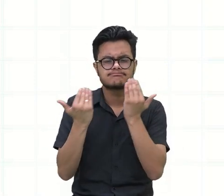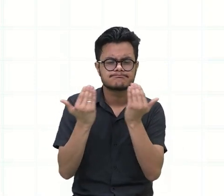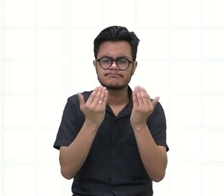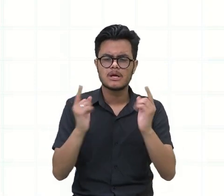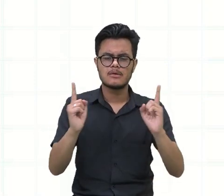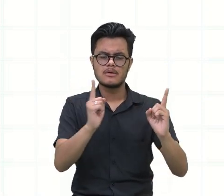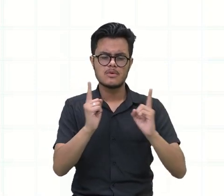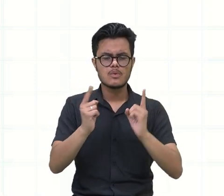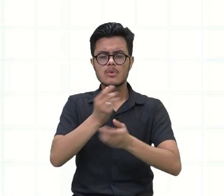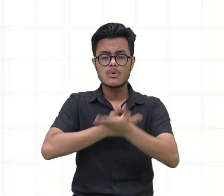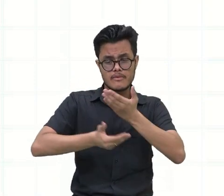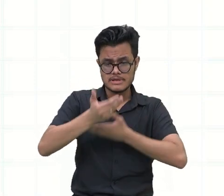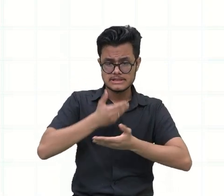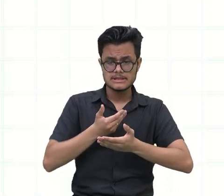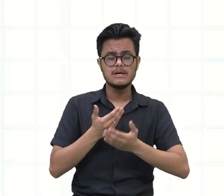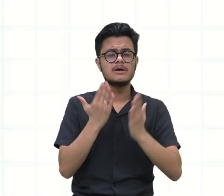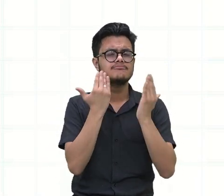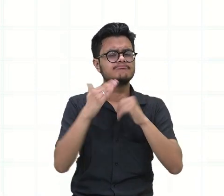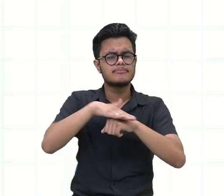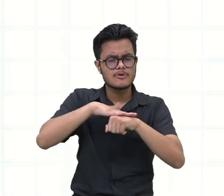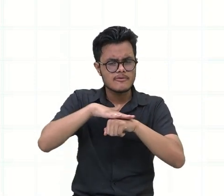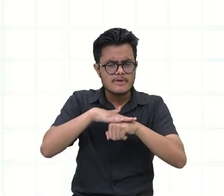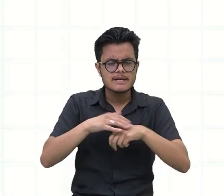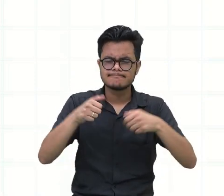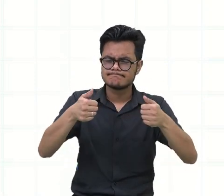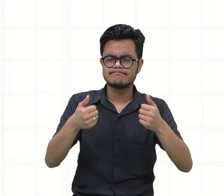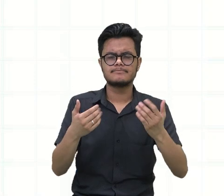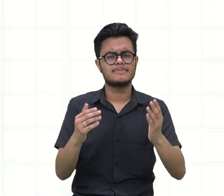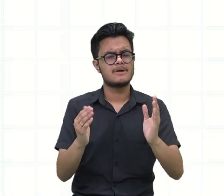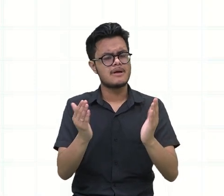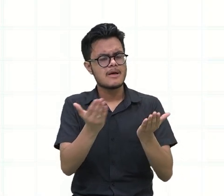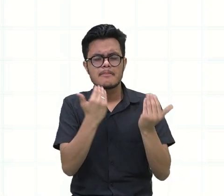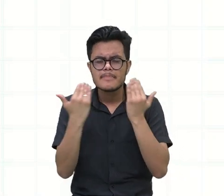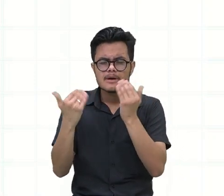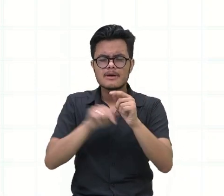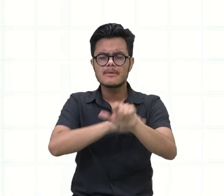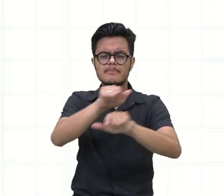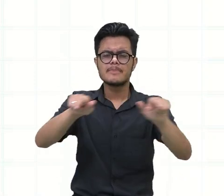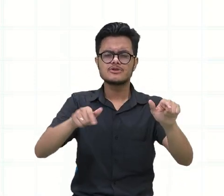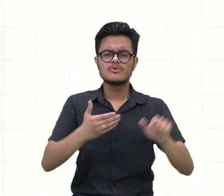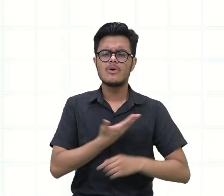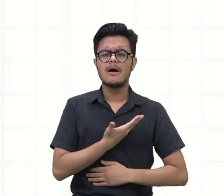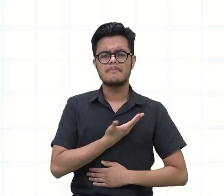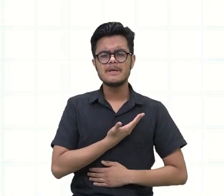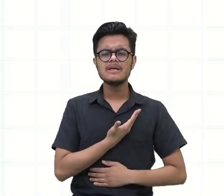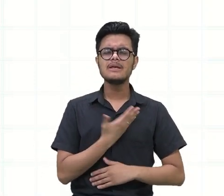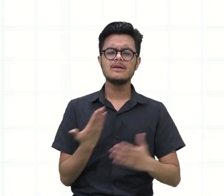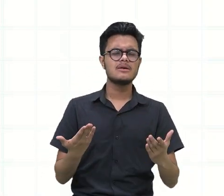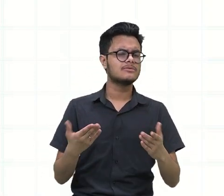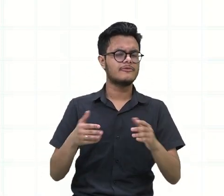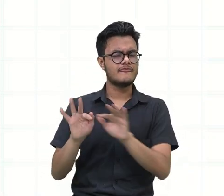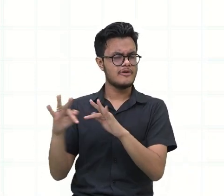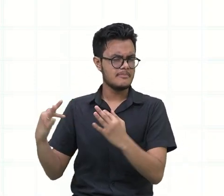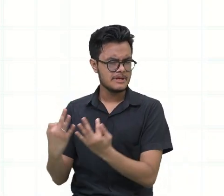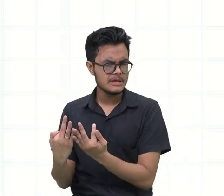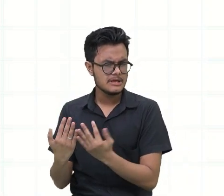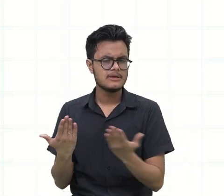que está se relacionando aí com seus amigos, com seus parentes,